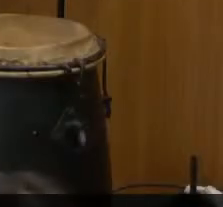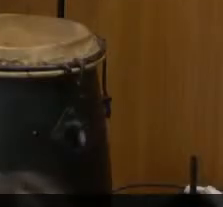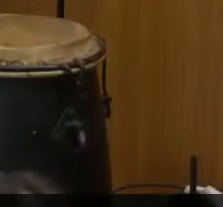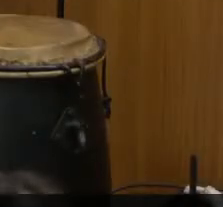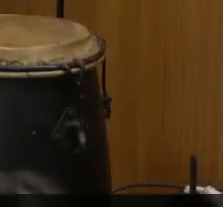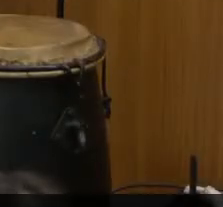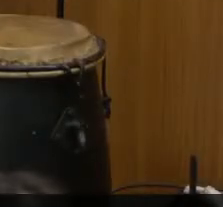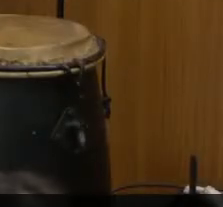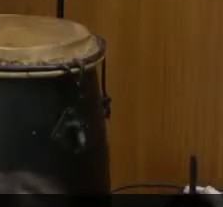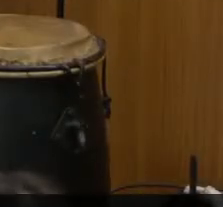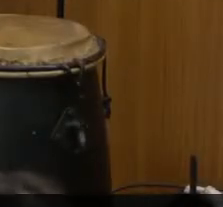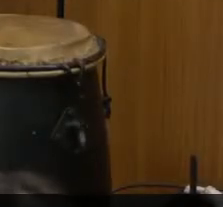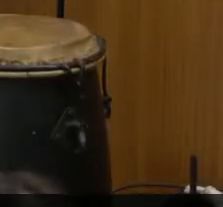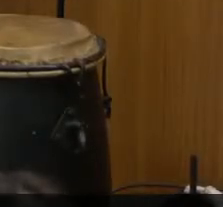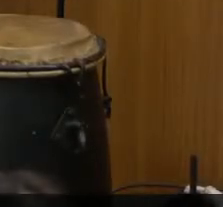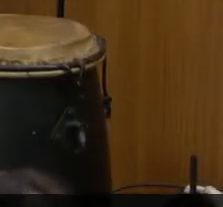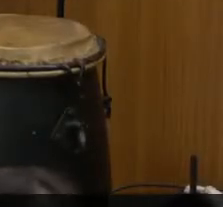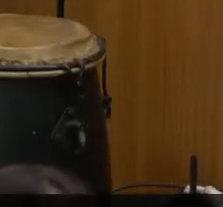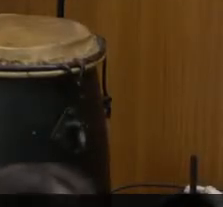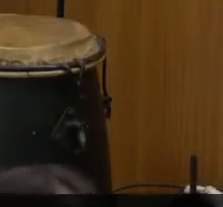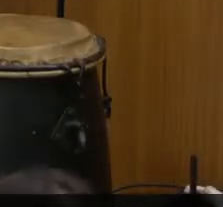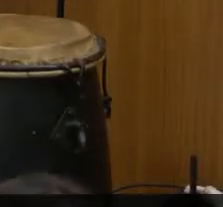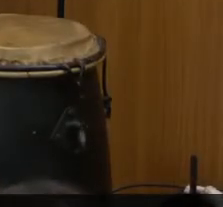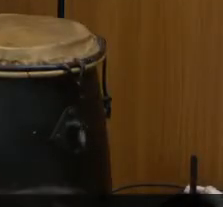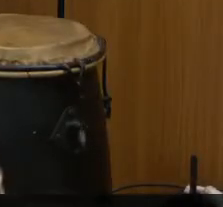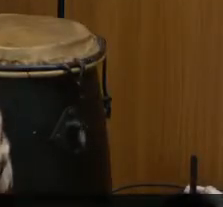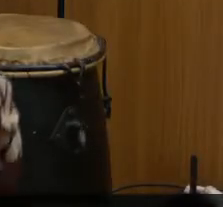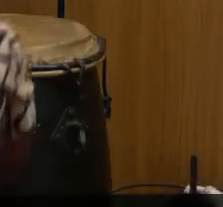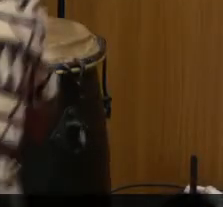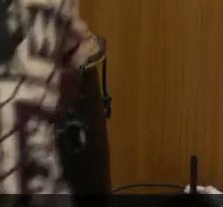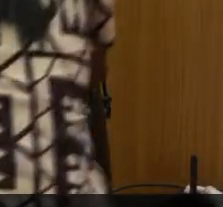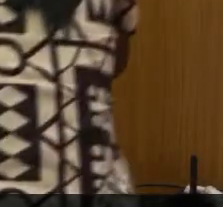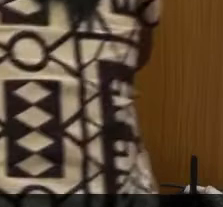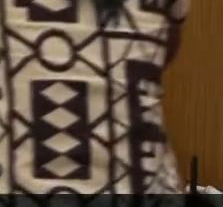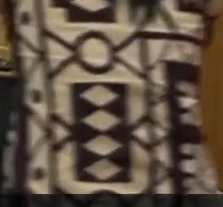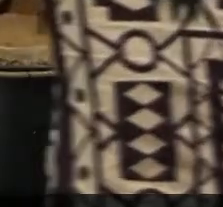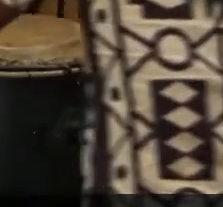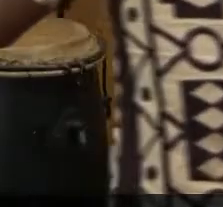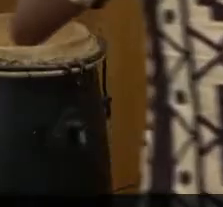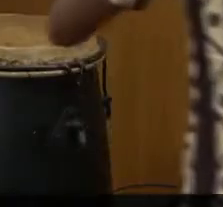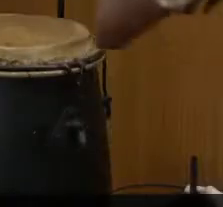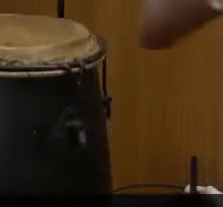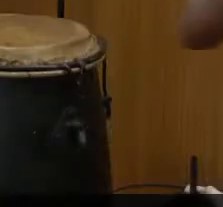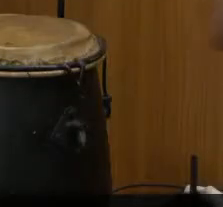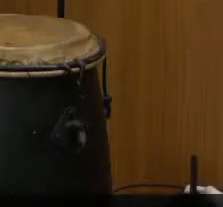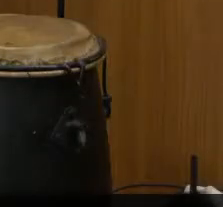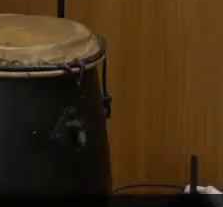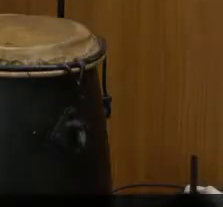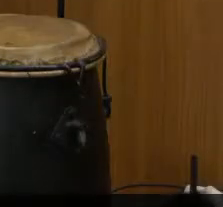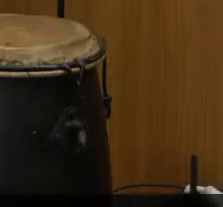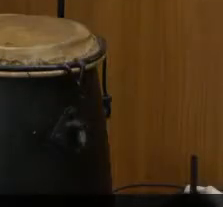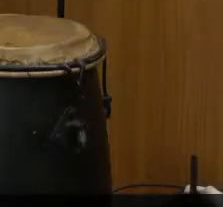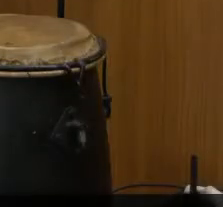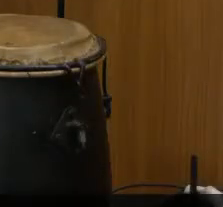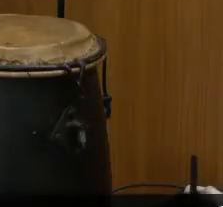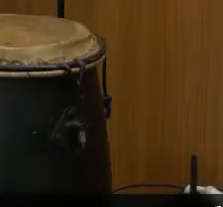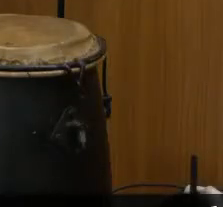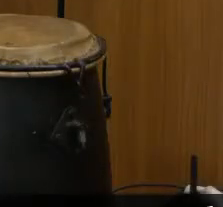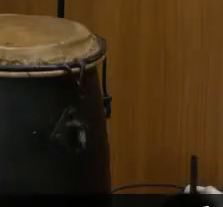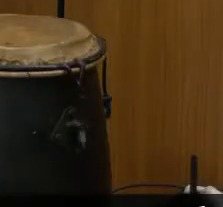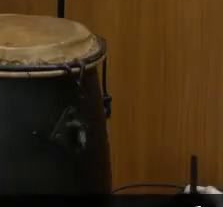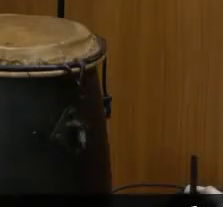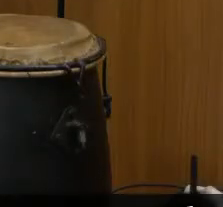intenso o feiticeiro que assista tá na igreja de patinar e o batoque